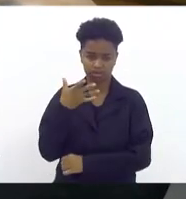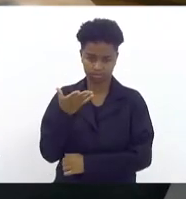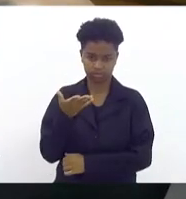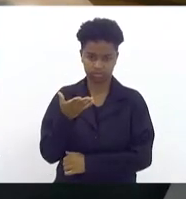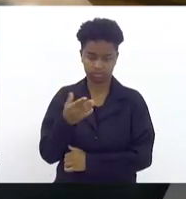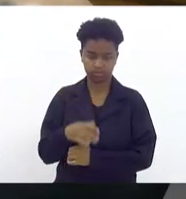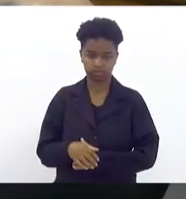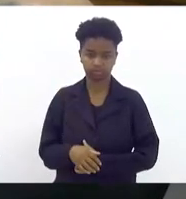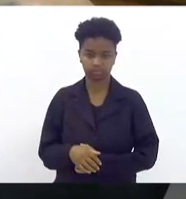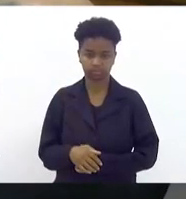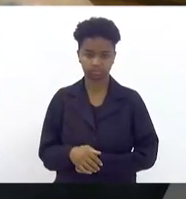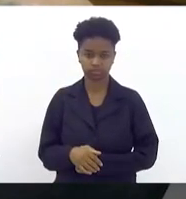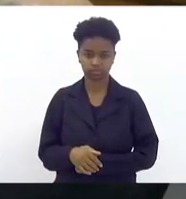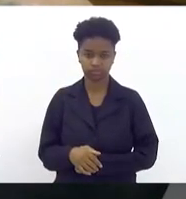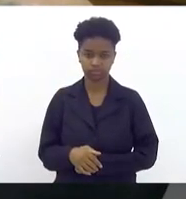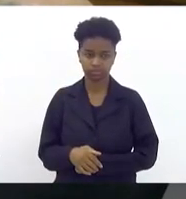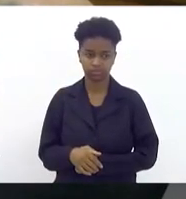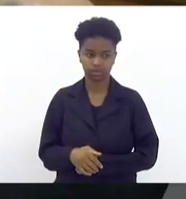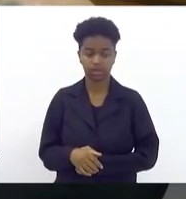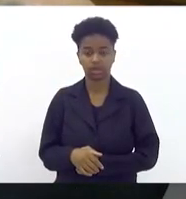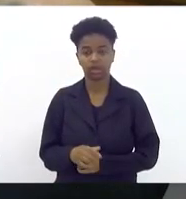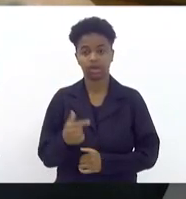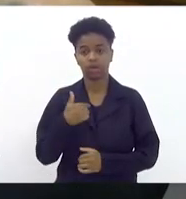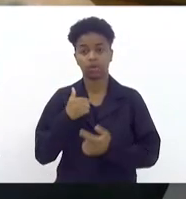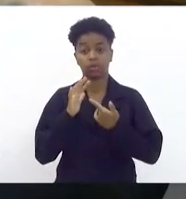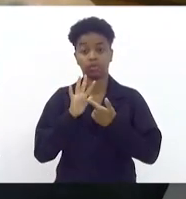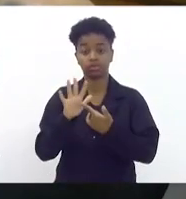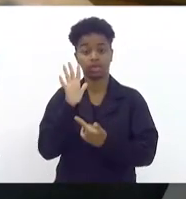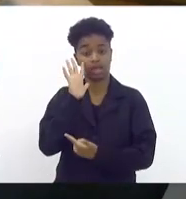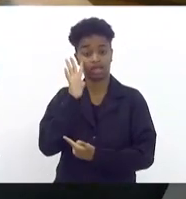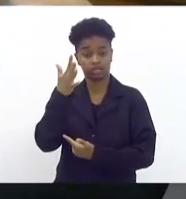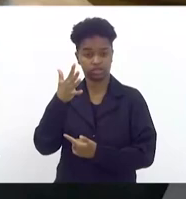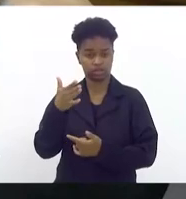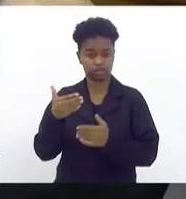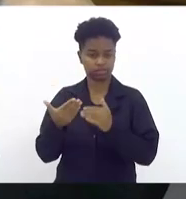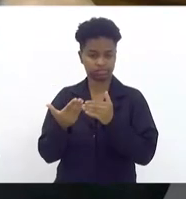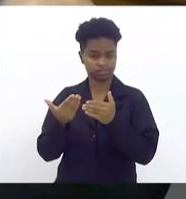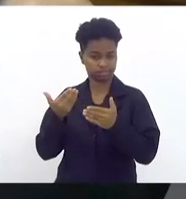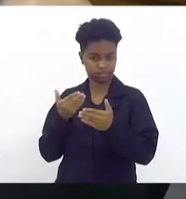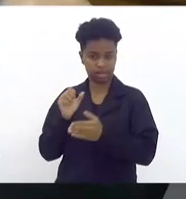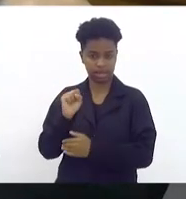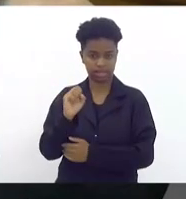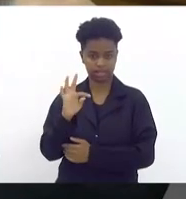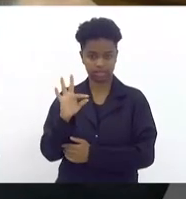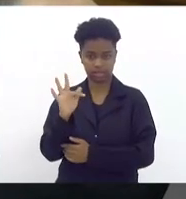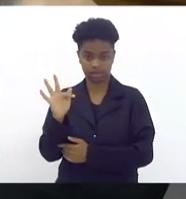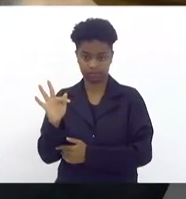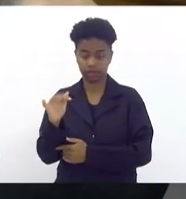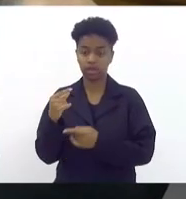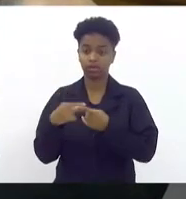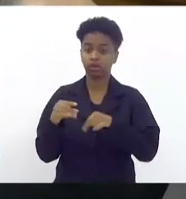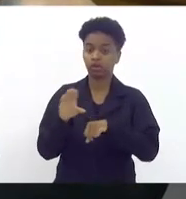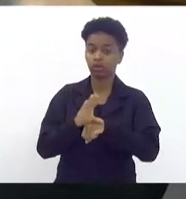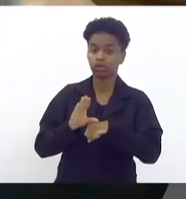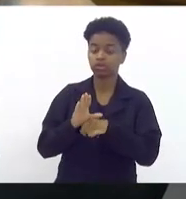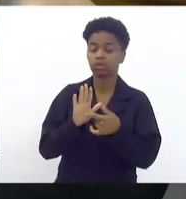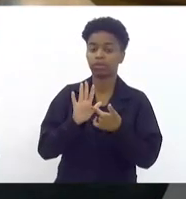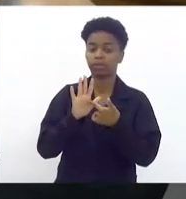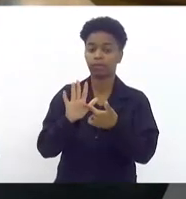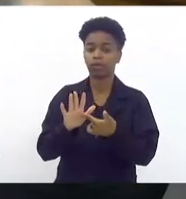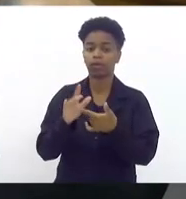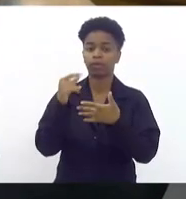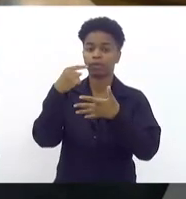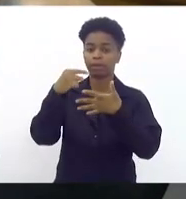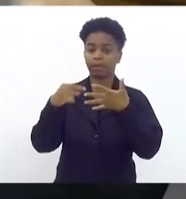queria sustentar... Fazer uso da palavra. Eu vou trazer aqui uma decisão recente do STF. A Constituição, ao estabelecer competências de cada